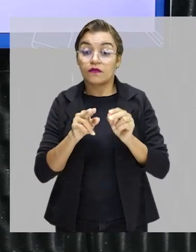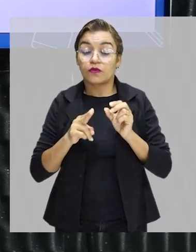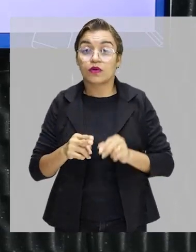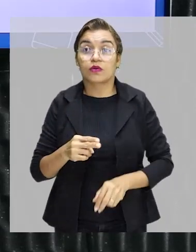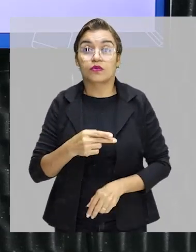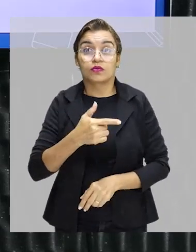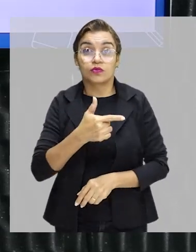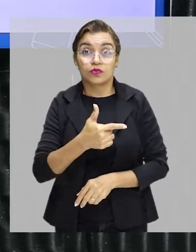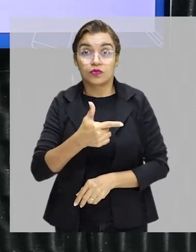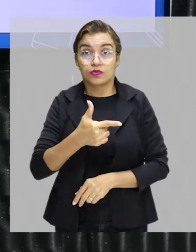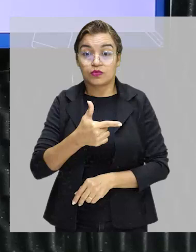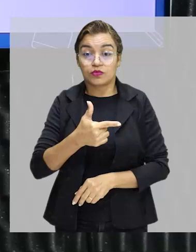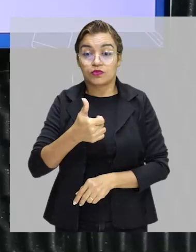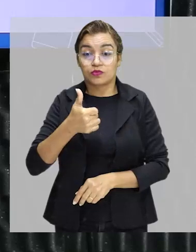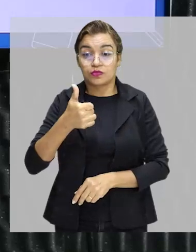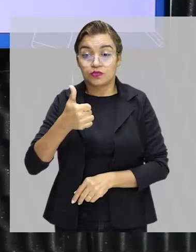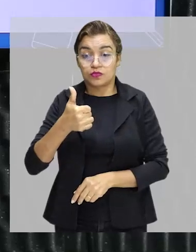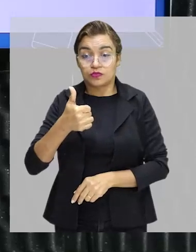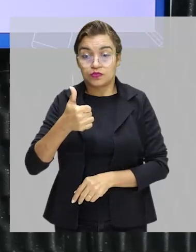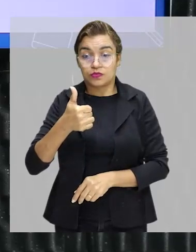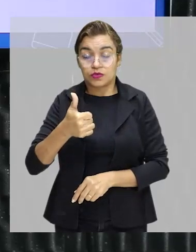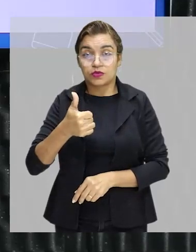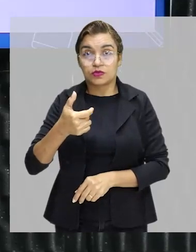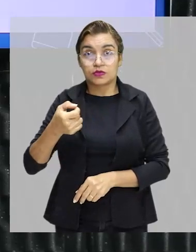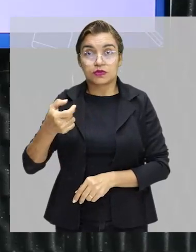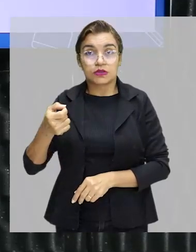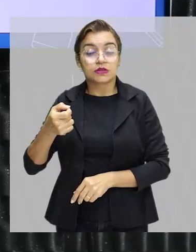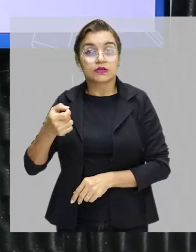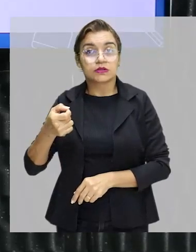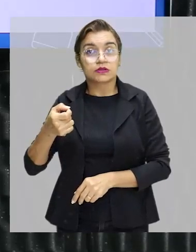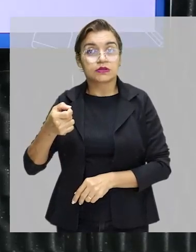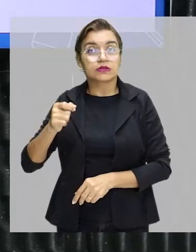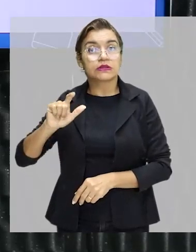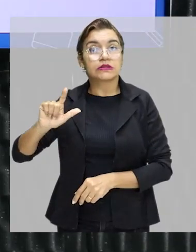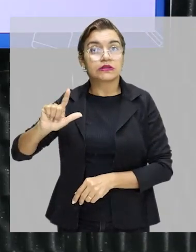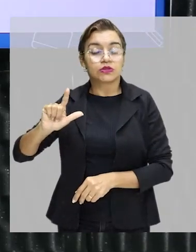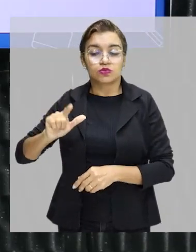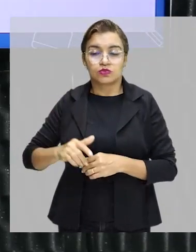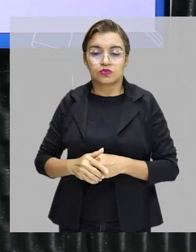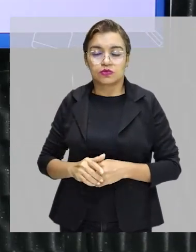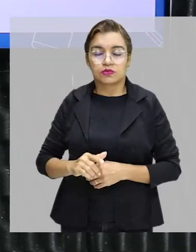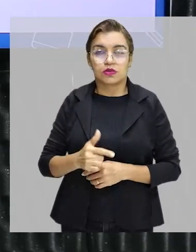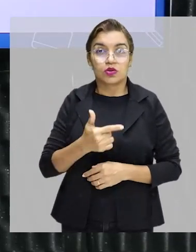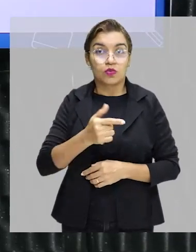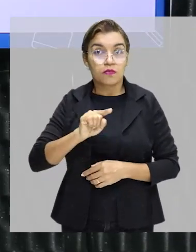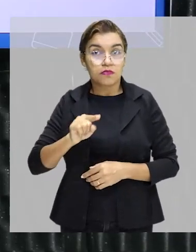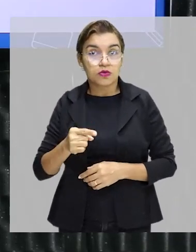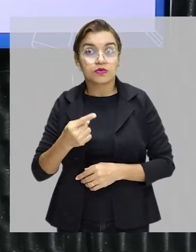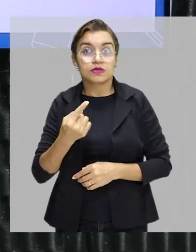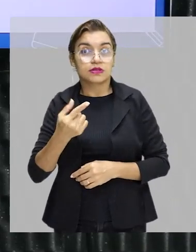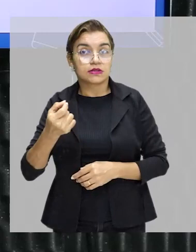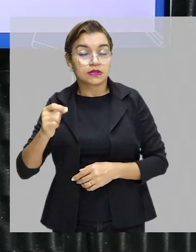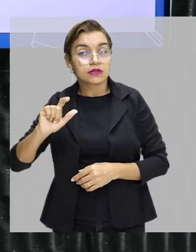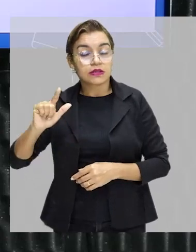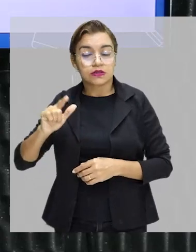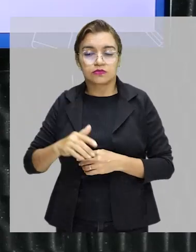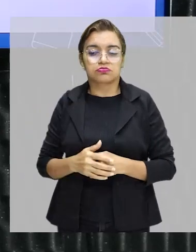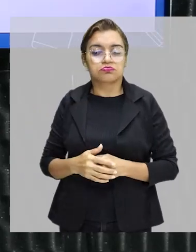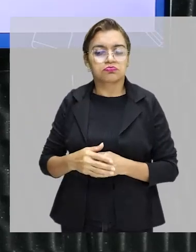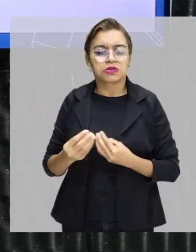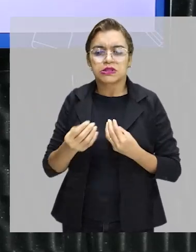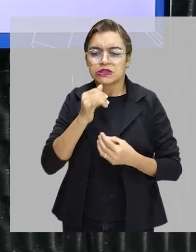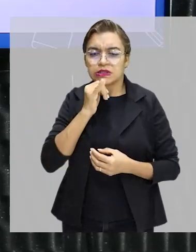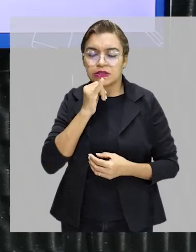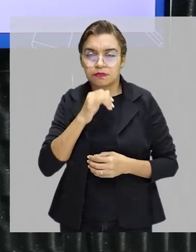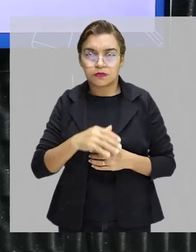2.100 litros. Então, a adição de água do mar, de forma que a concentração